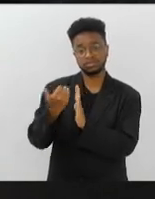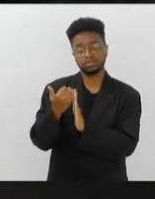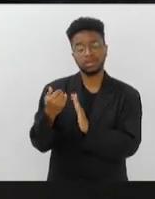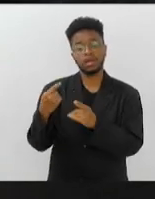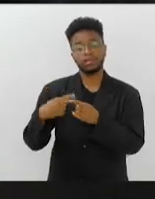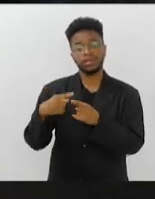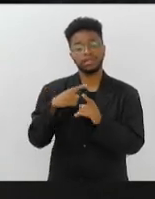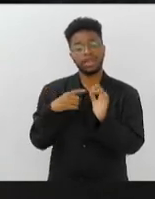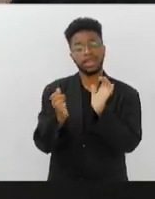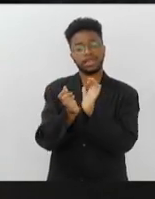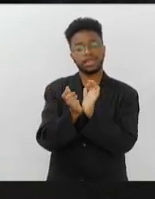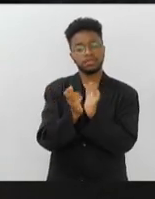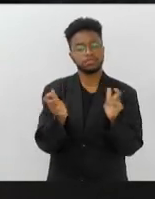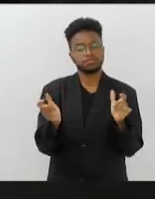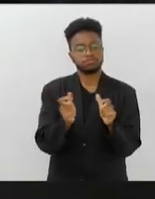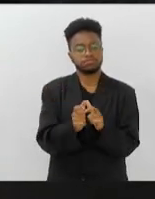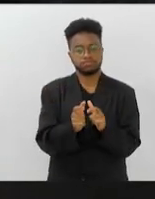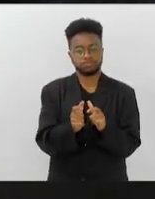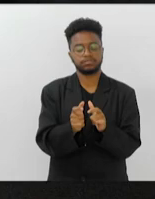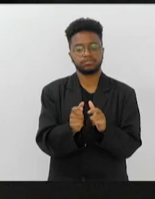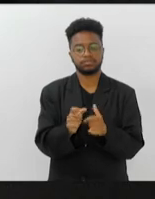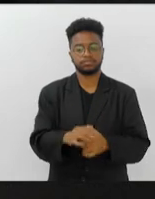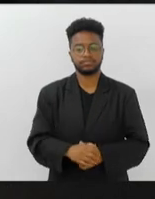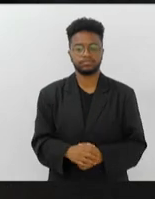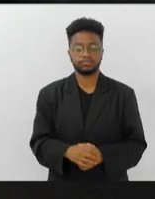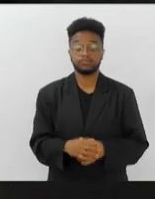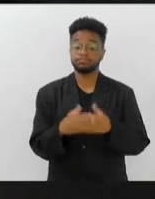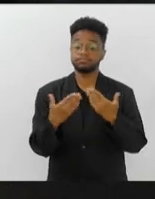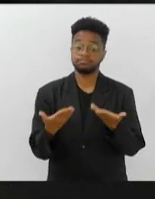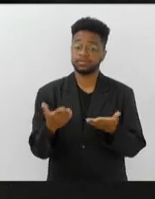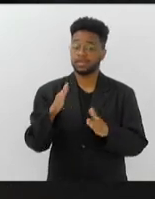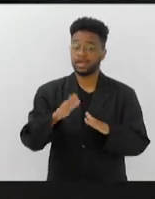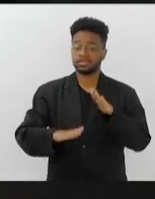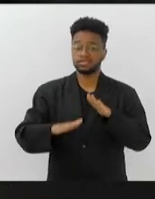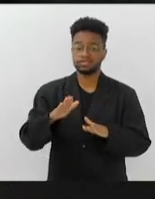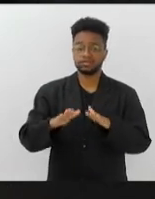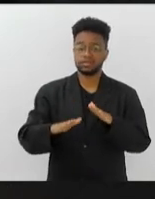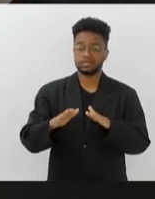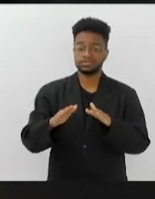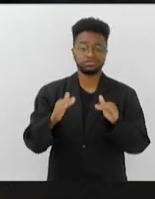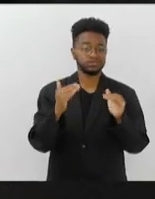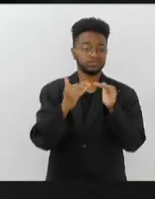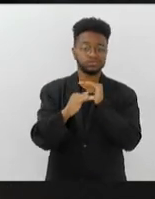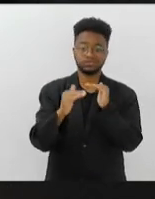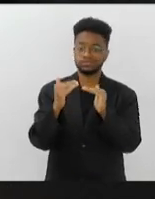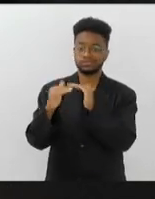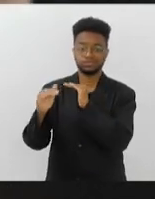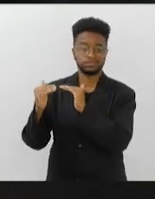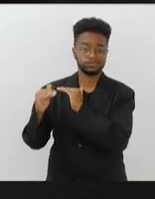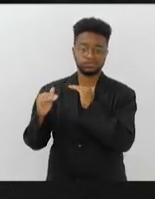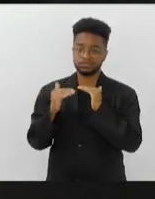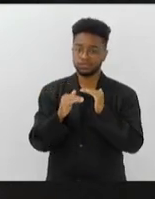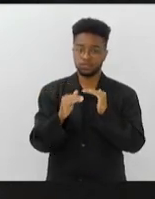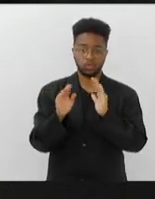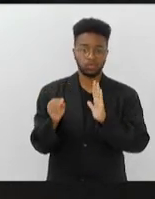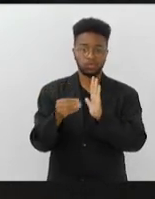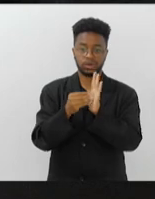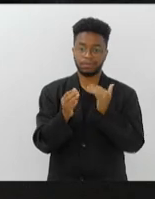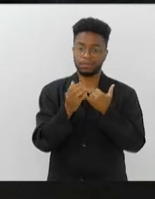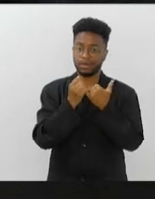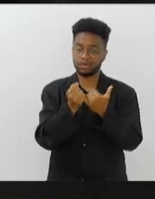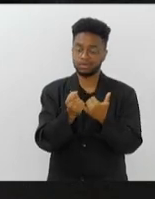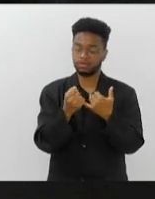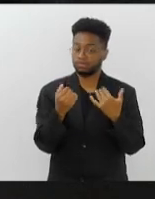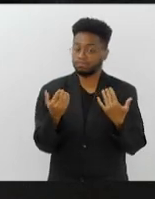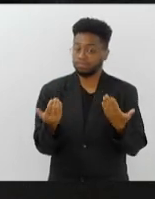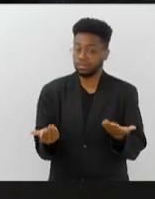com uma equipe muito pequena. Perfeito. E muitas vezes não tem nenhuma concordância que aquilo seja patrimônio.